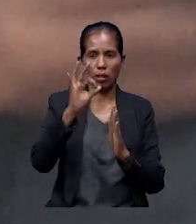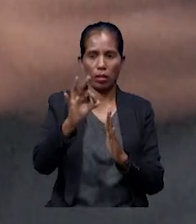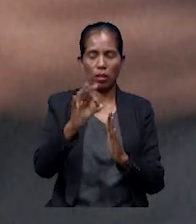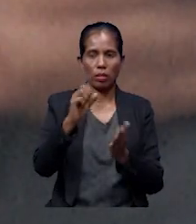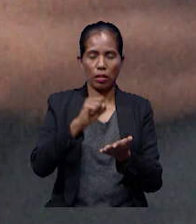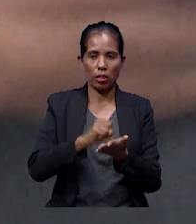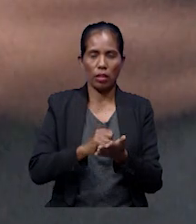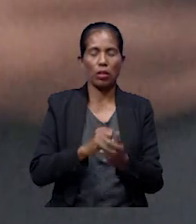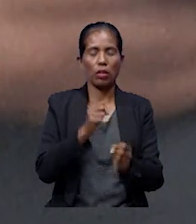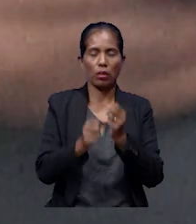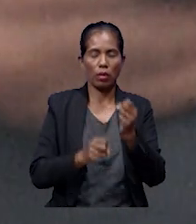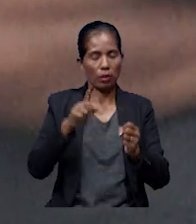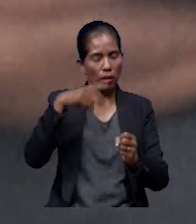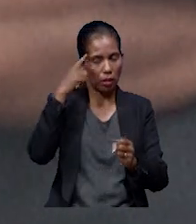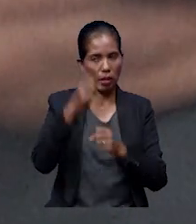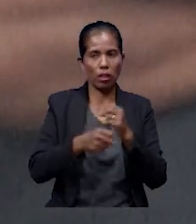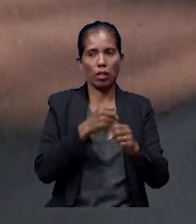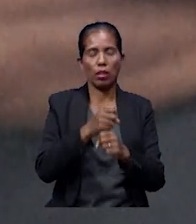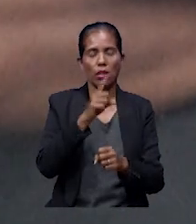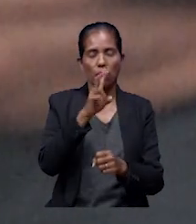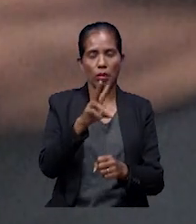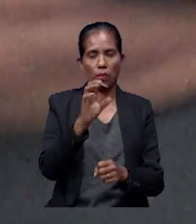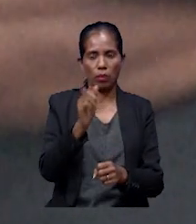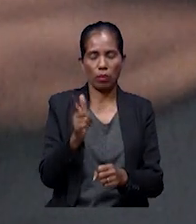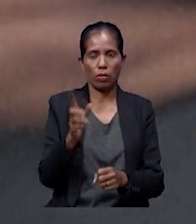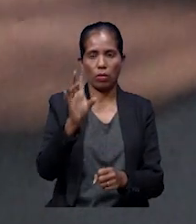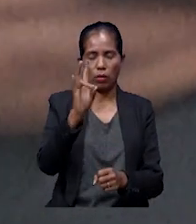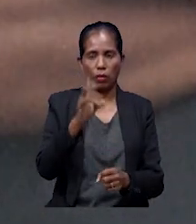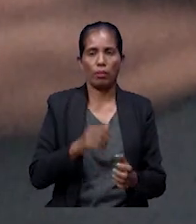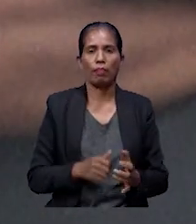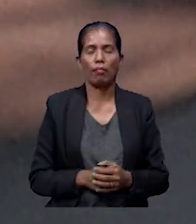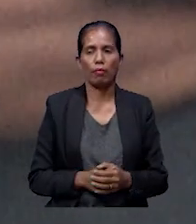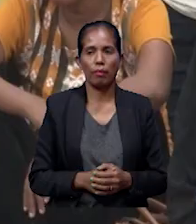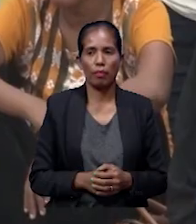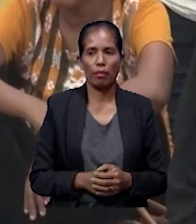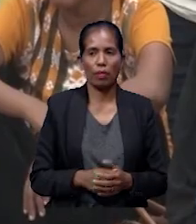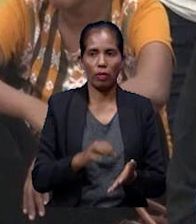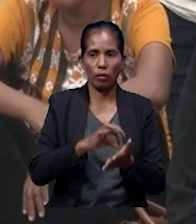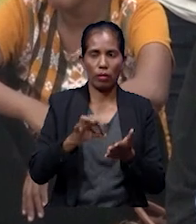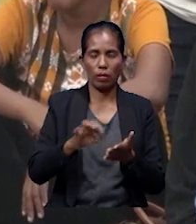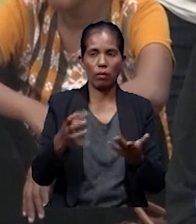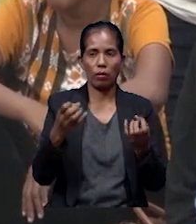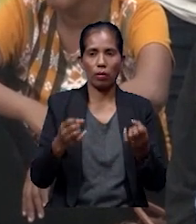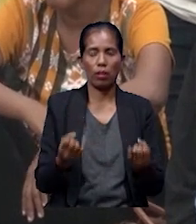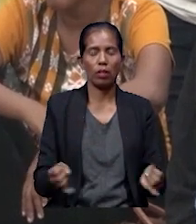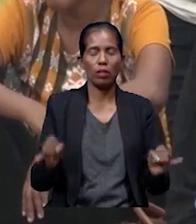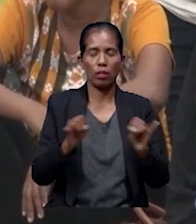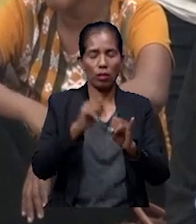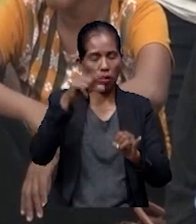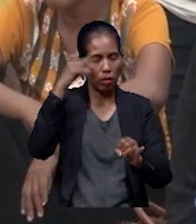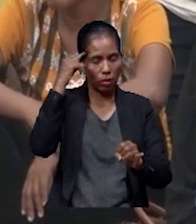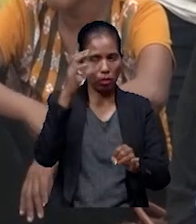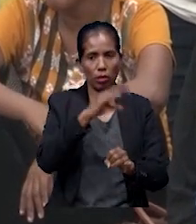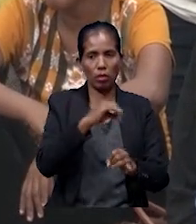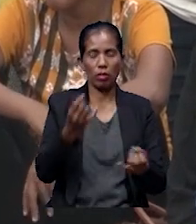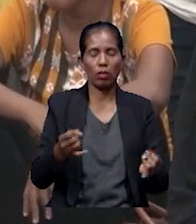no Política e a Tine Ringrua Rua, to Ringrua Hitu. Saudoso mostra formação no UEN e a Instituição Governo no